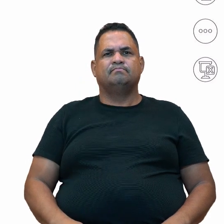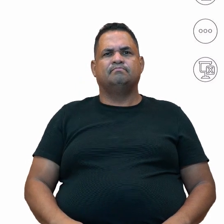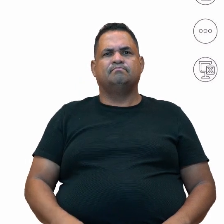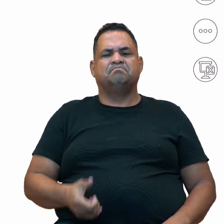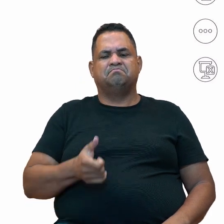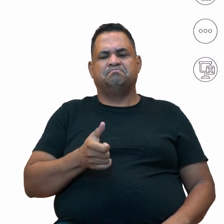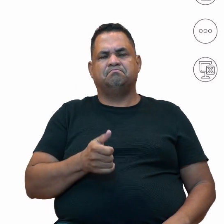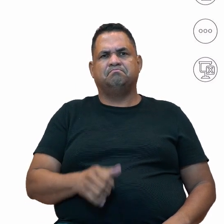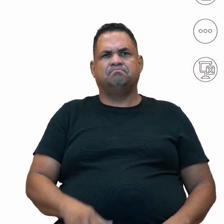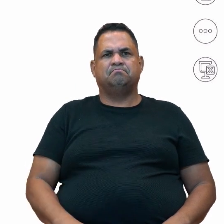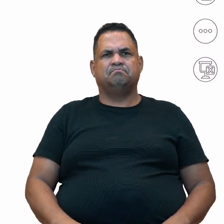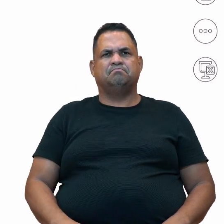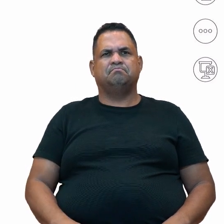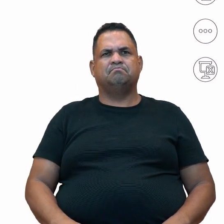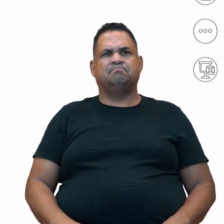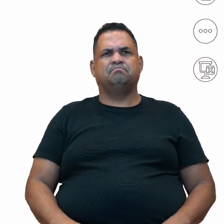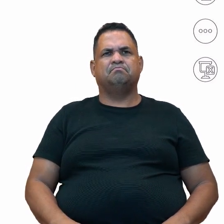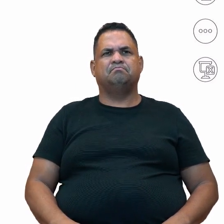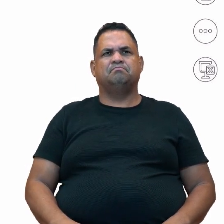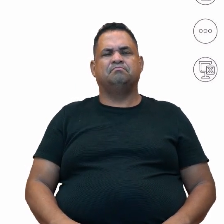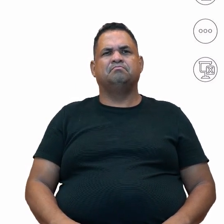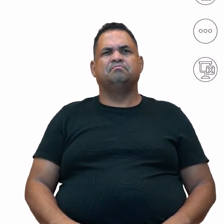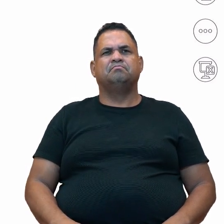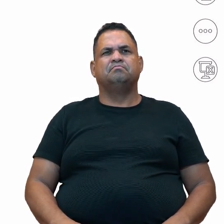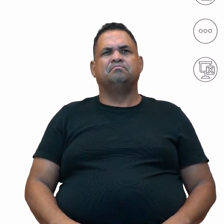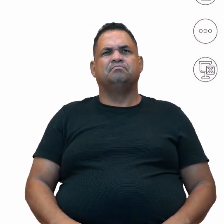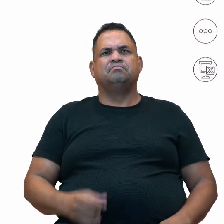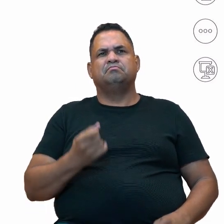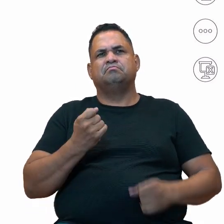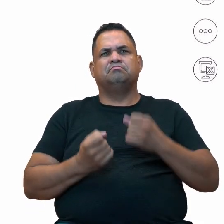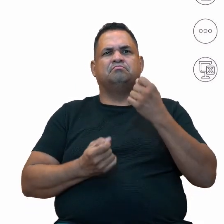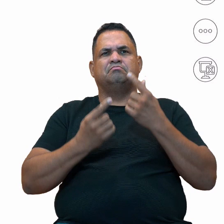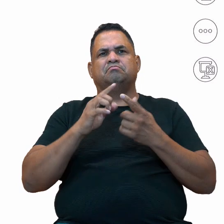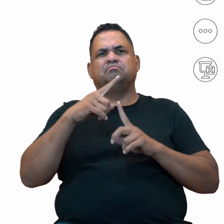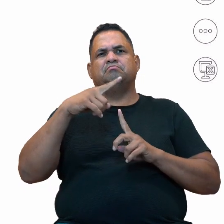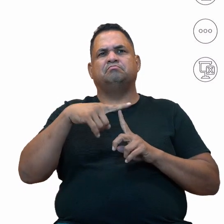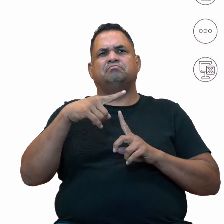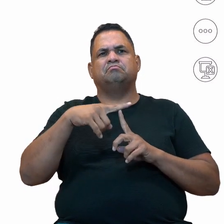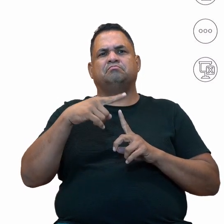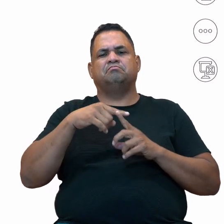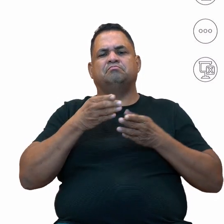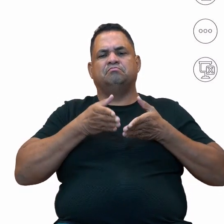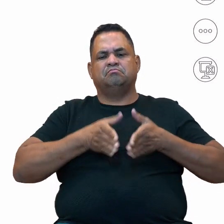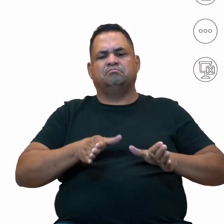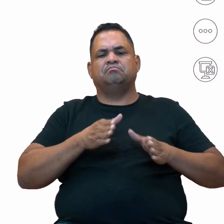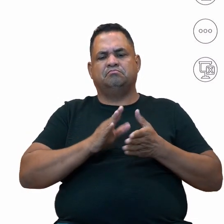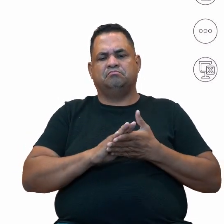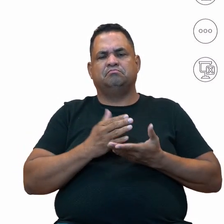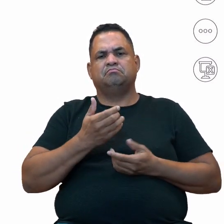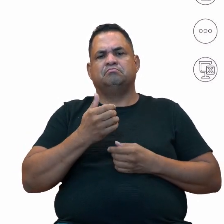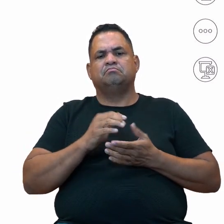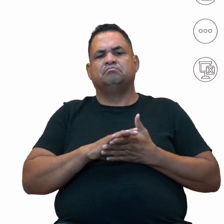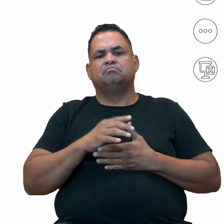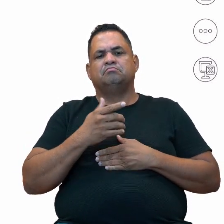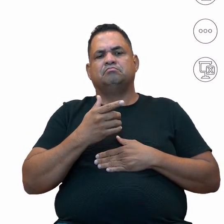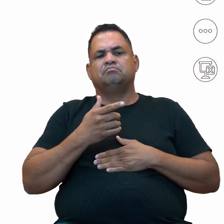legal. Então aqui nós temos alguns tipos de reprodução assexuada.